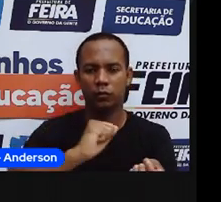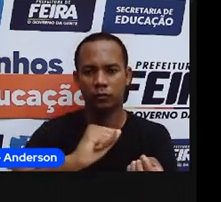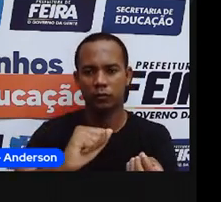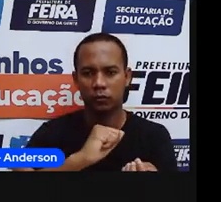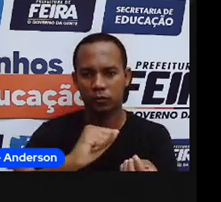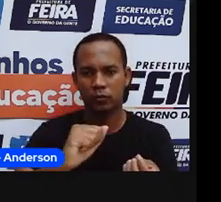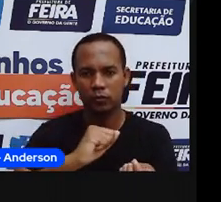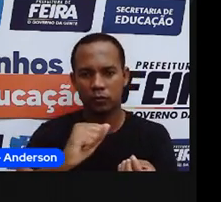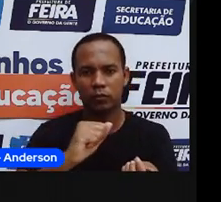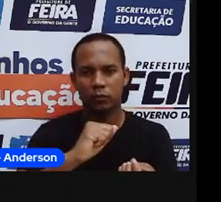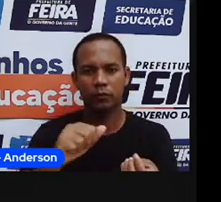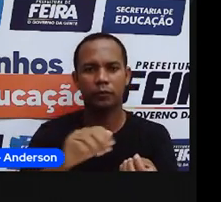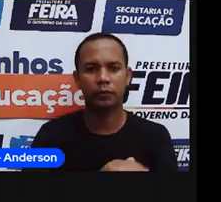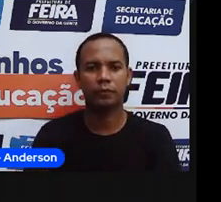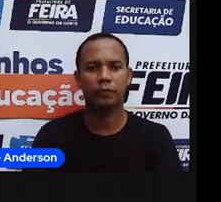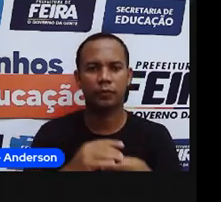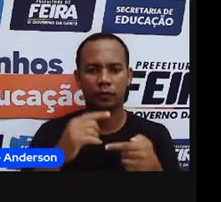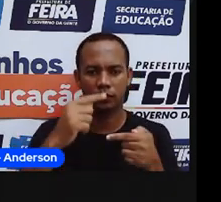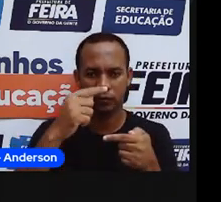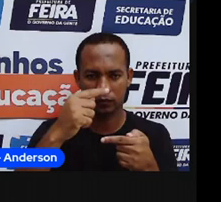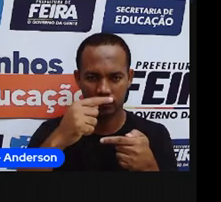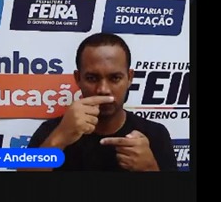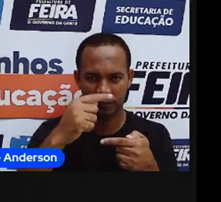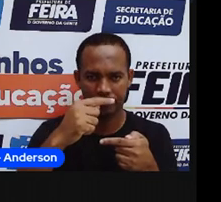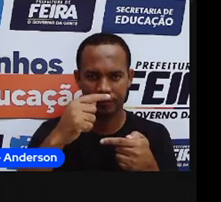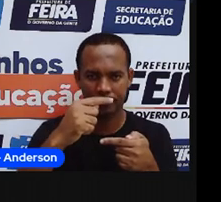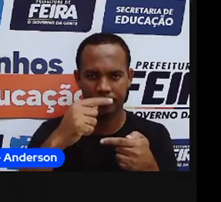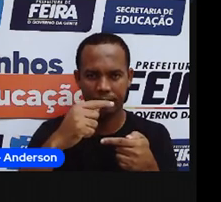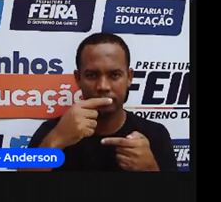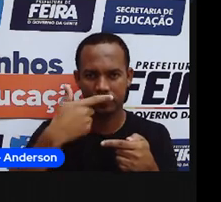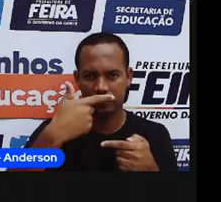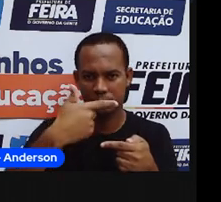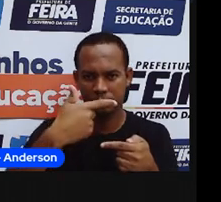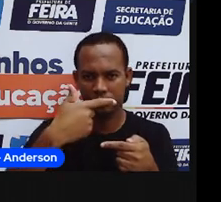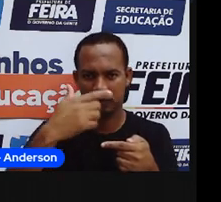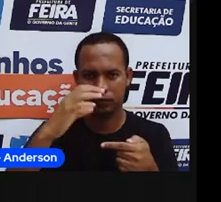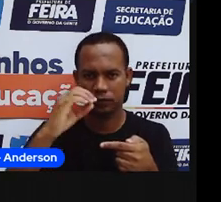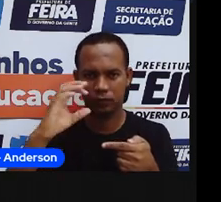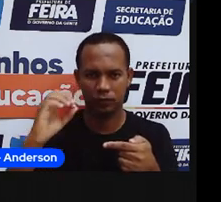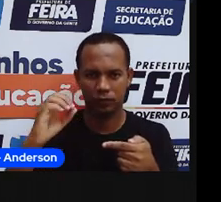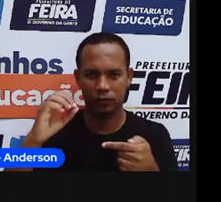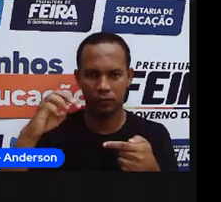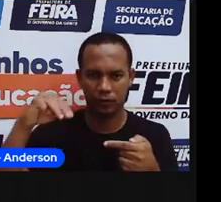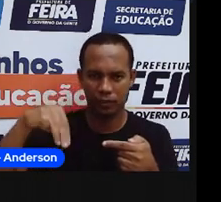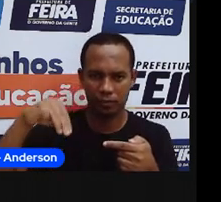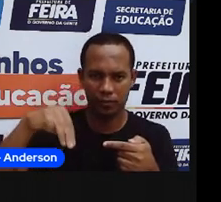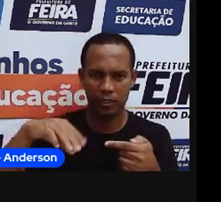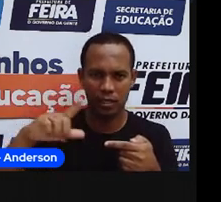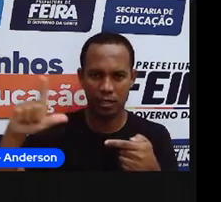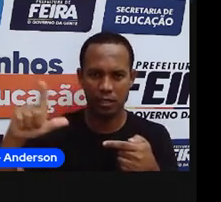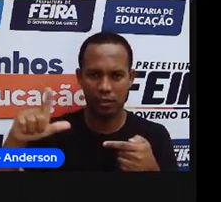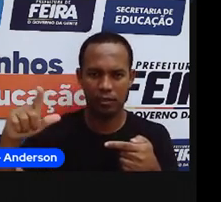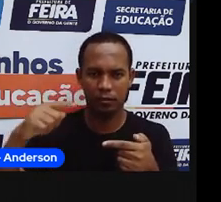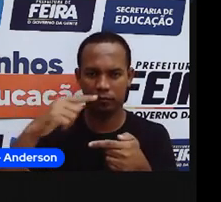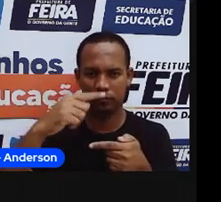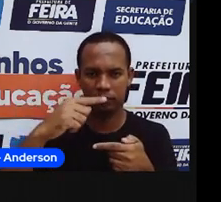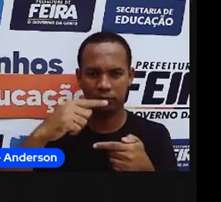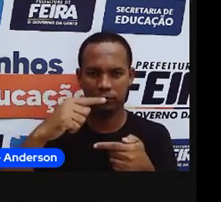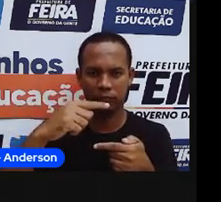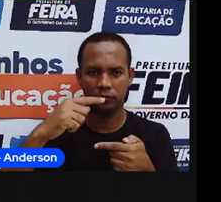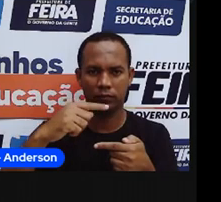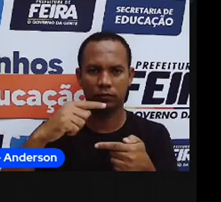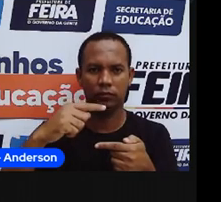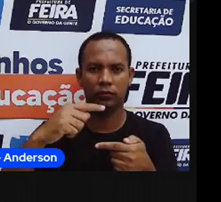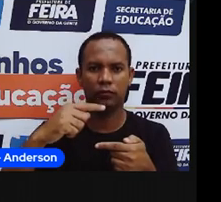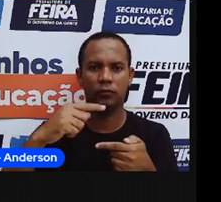Uma garrafinha de leite de coco, né? Ou o quê? 200 ml, que pode ser aquele copinho descartável, que ali tem 200 ml. É só a